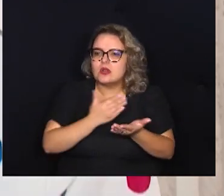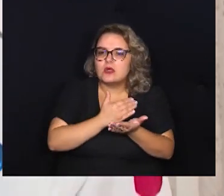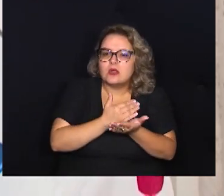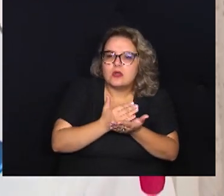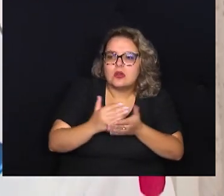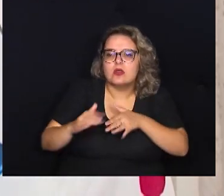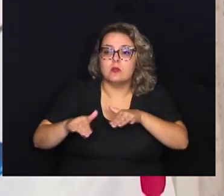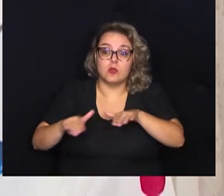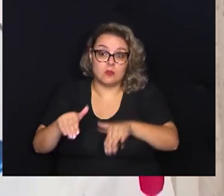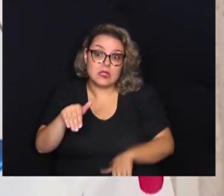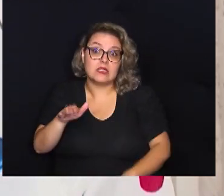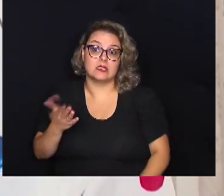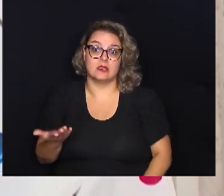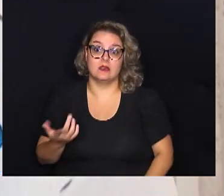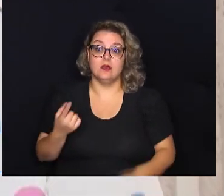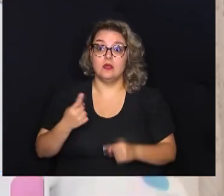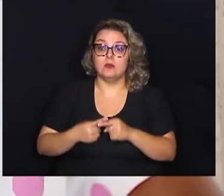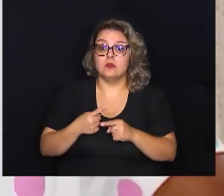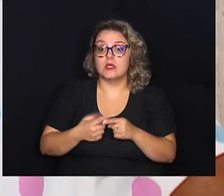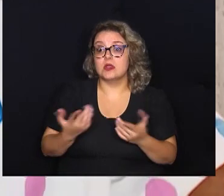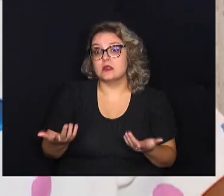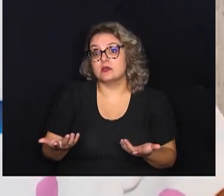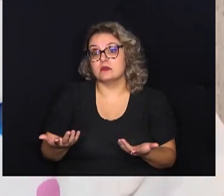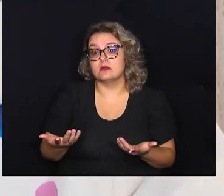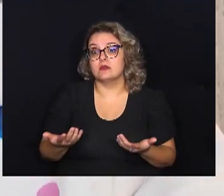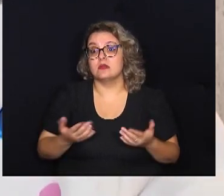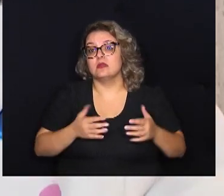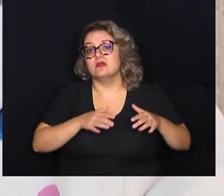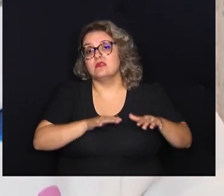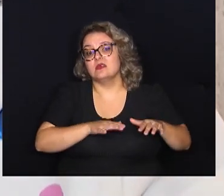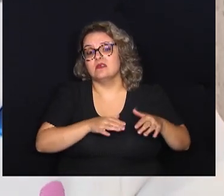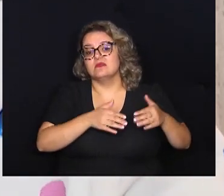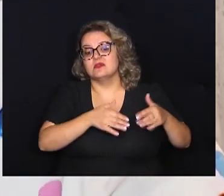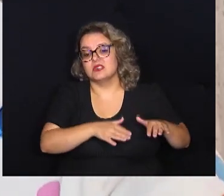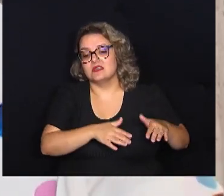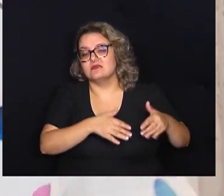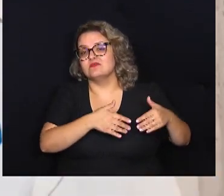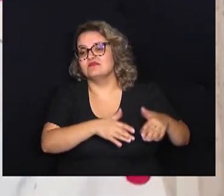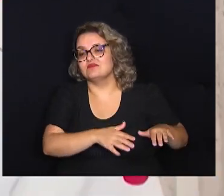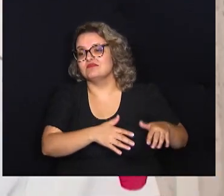movimentar mais, porque ali foi ficando,